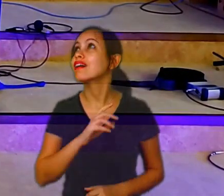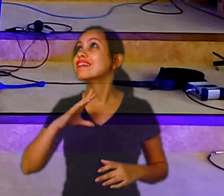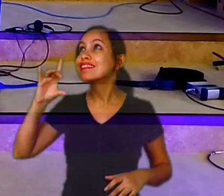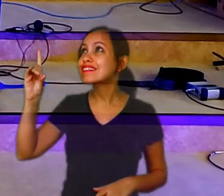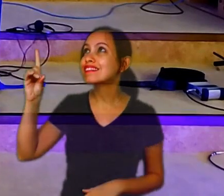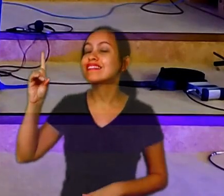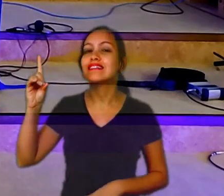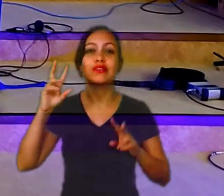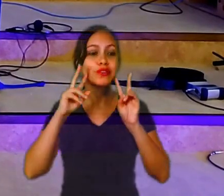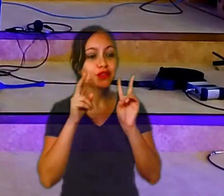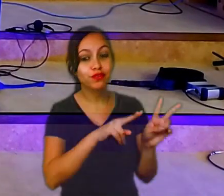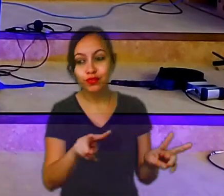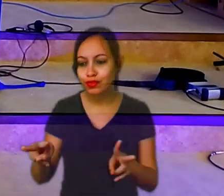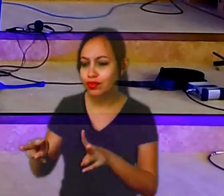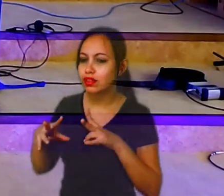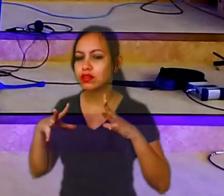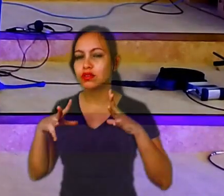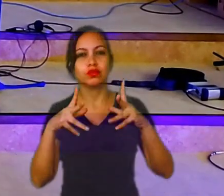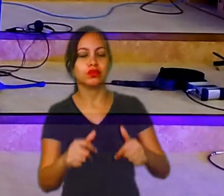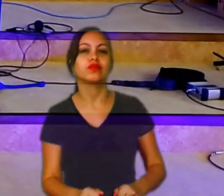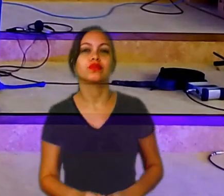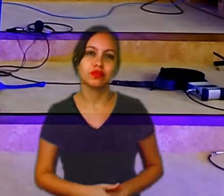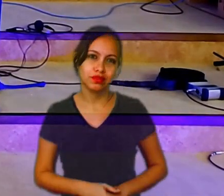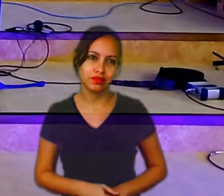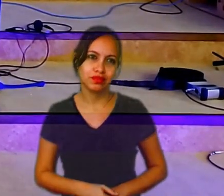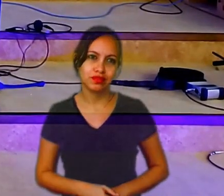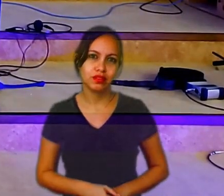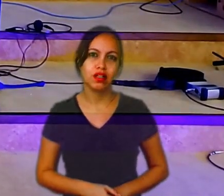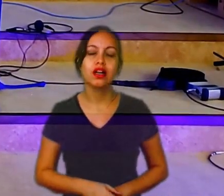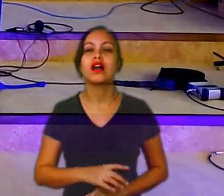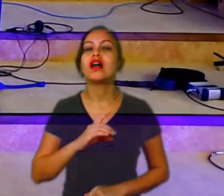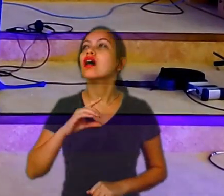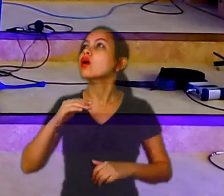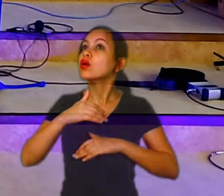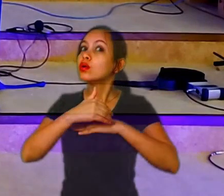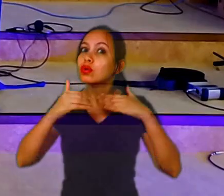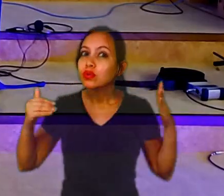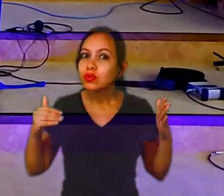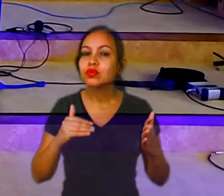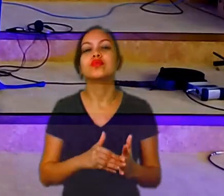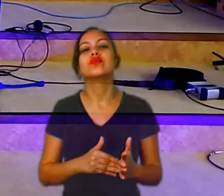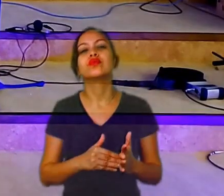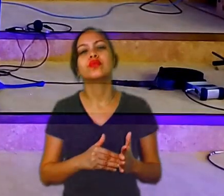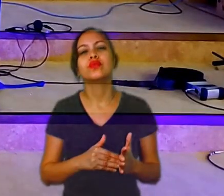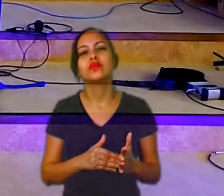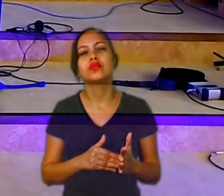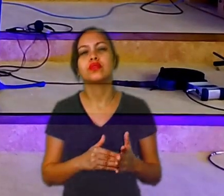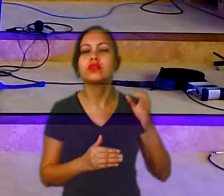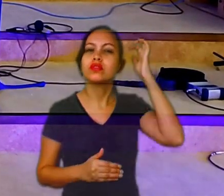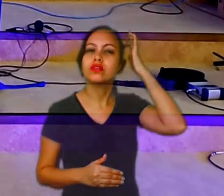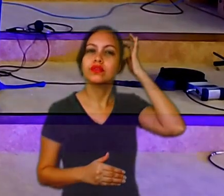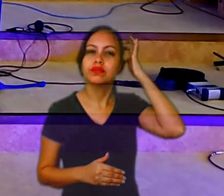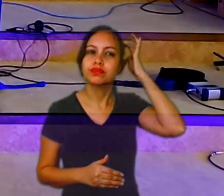Nada foge do controle de Deus. Nada foge dos olhos do Senhor. Tudo está registrado na mente do Senhor.